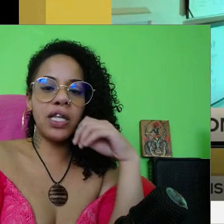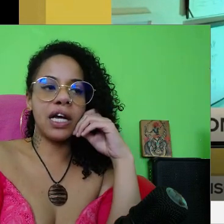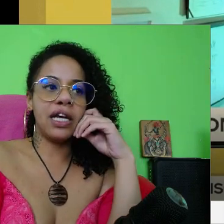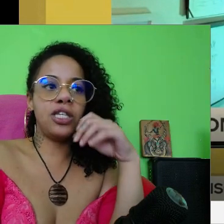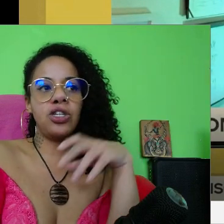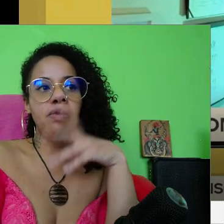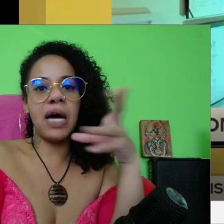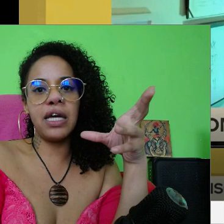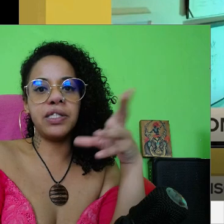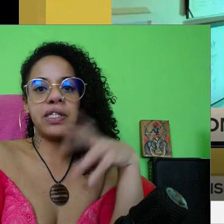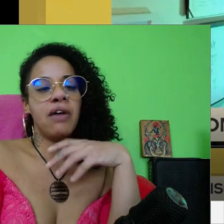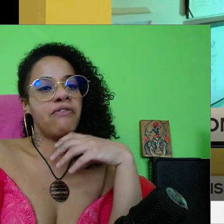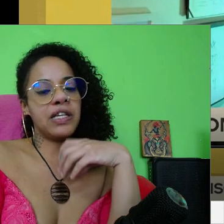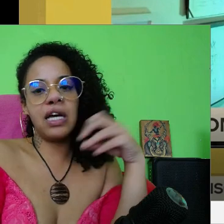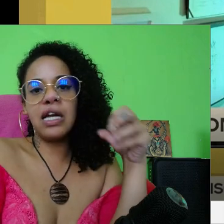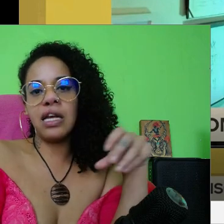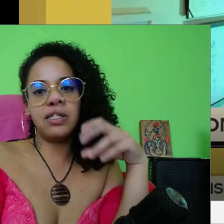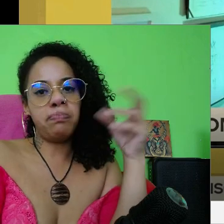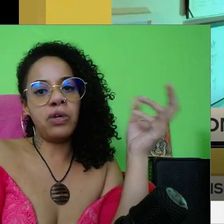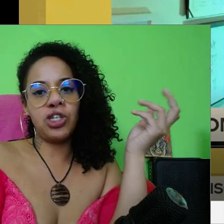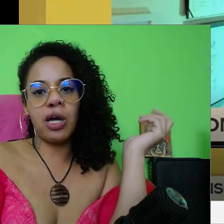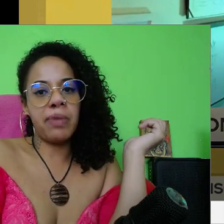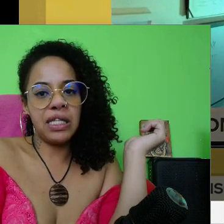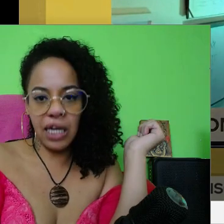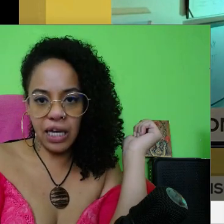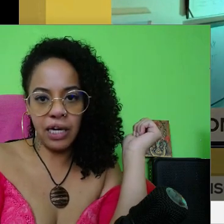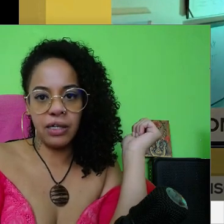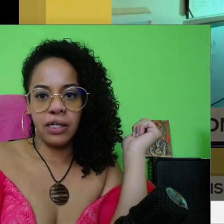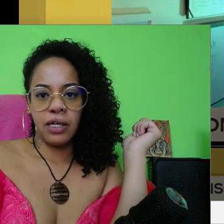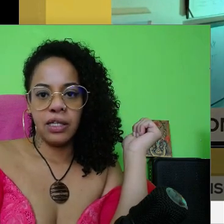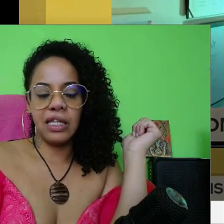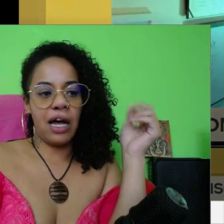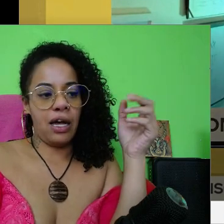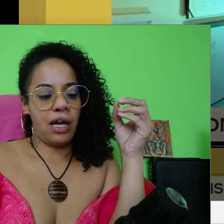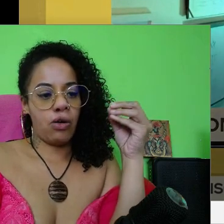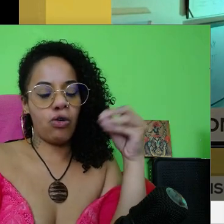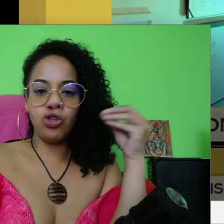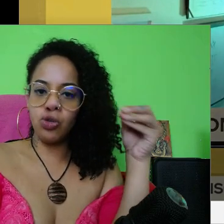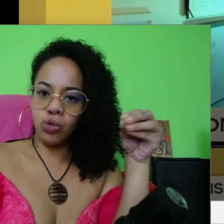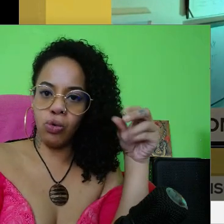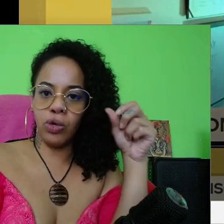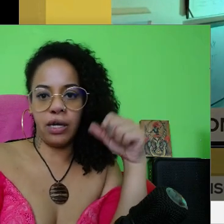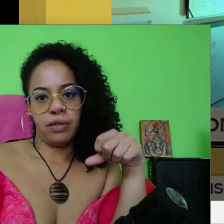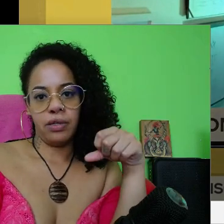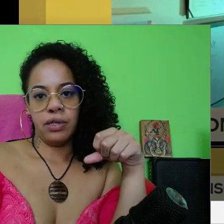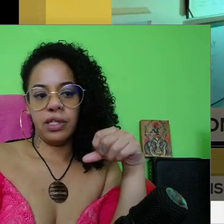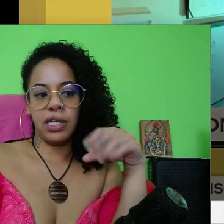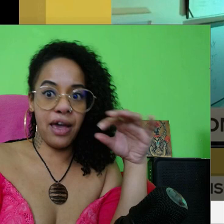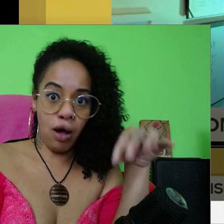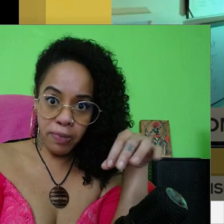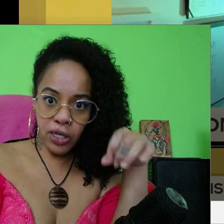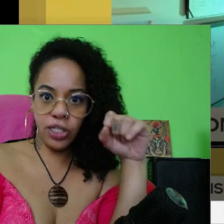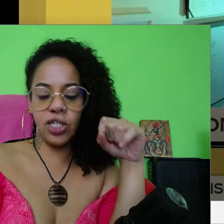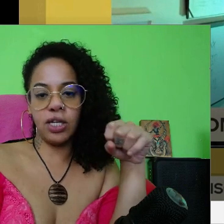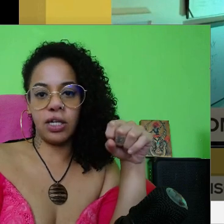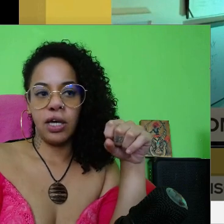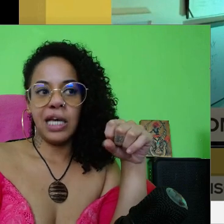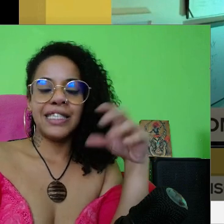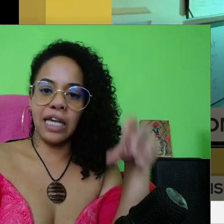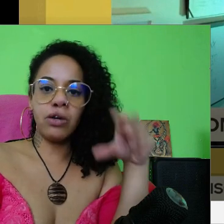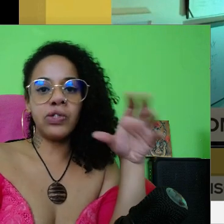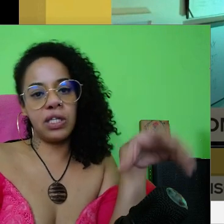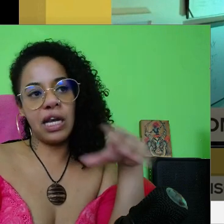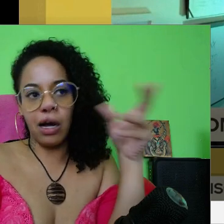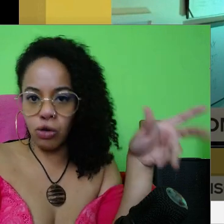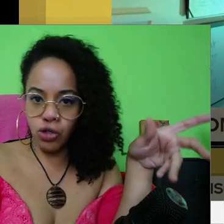importa e digo mais fazer análise política brasileira da conjuntura da real politique